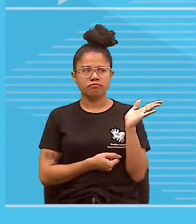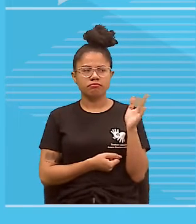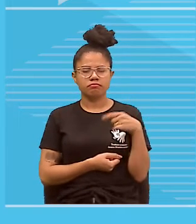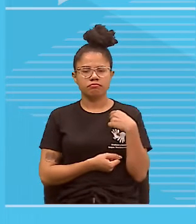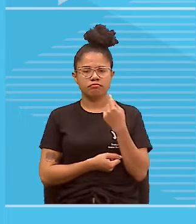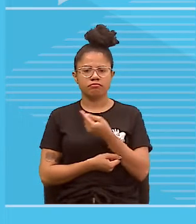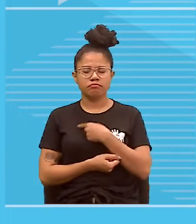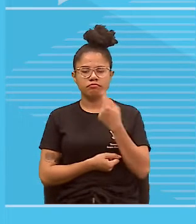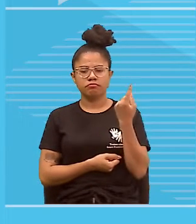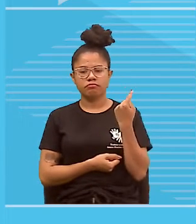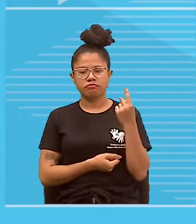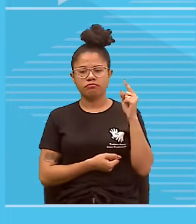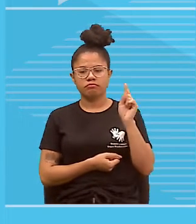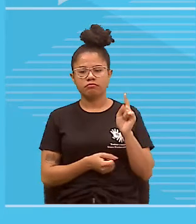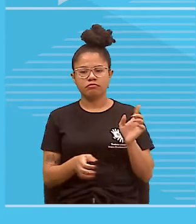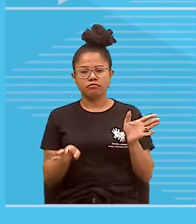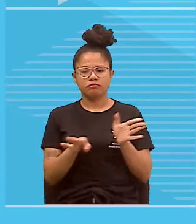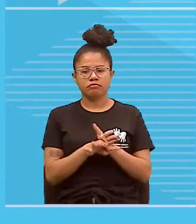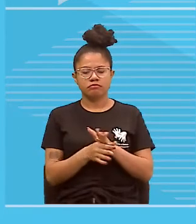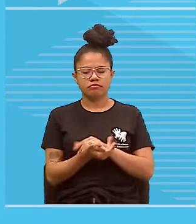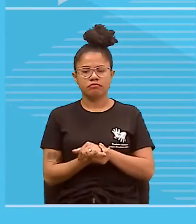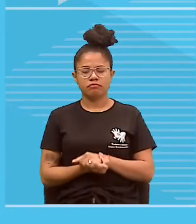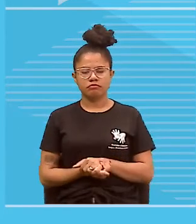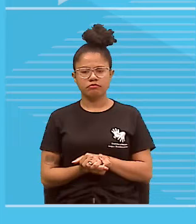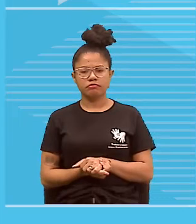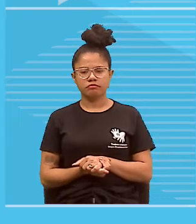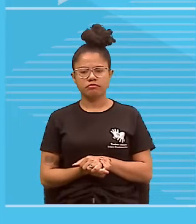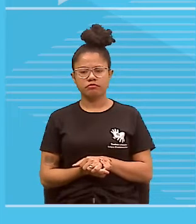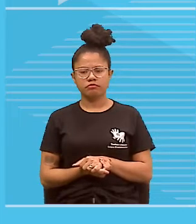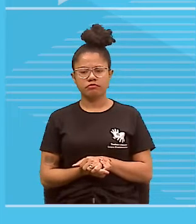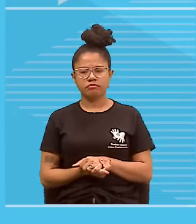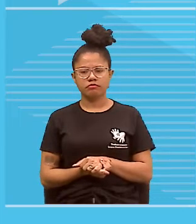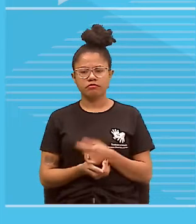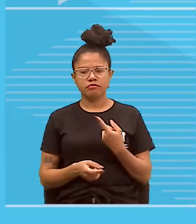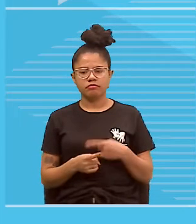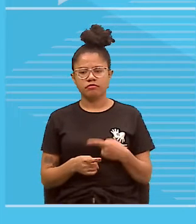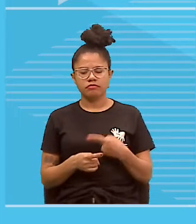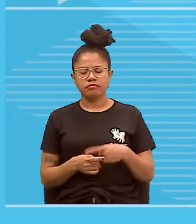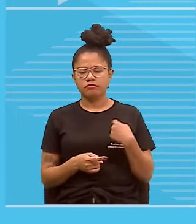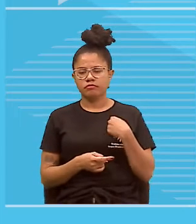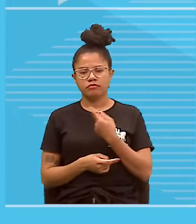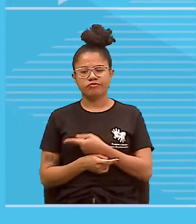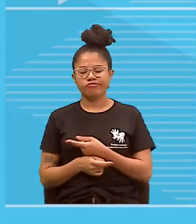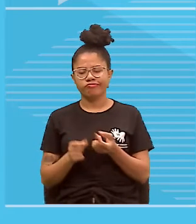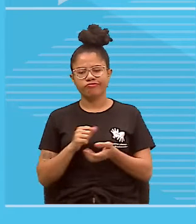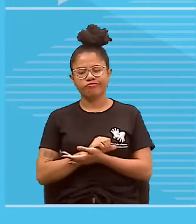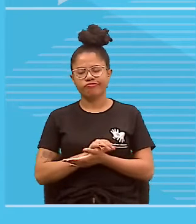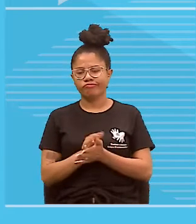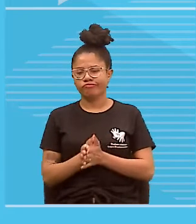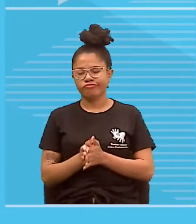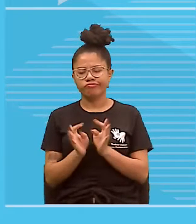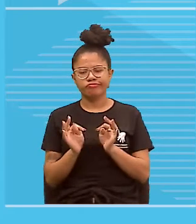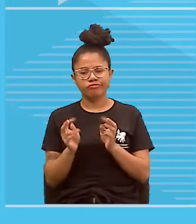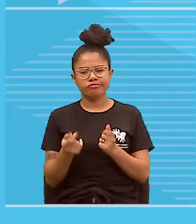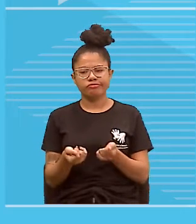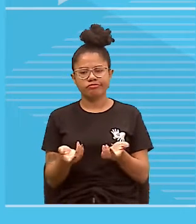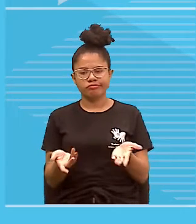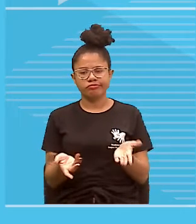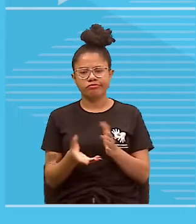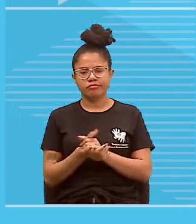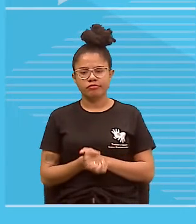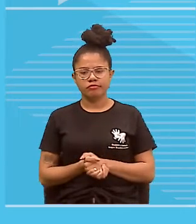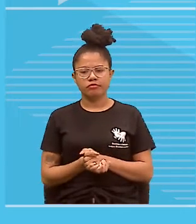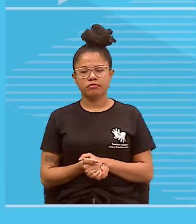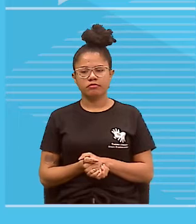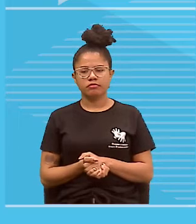a chegar e pelo que a gente tá vendo não vamos ser os primeiros a sair porque a gente está destroçando com tudo né meu Brasil né então